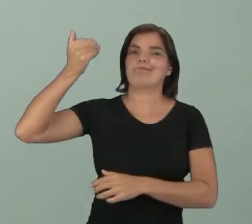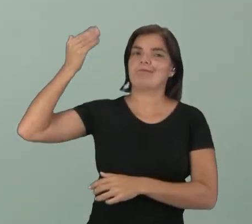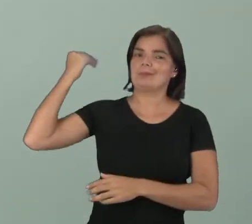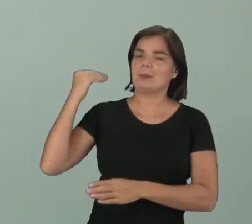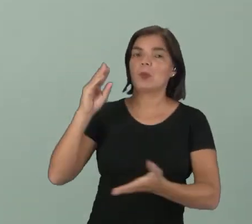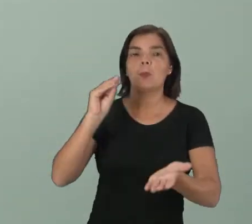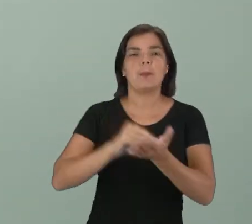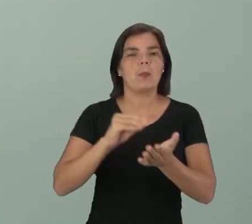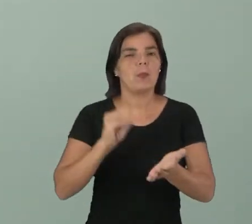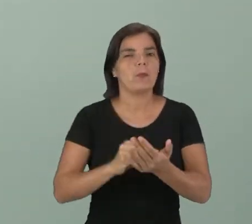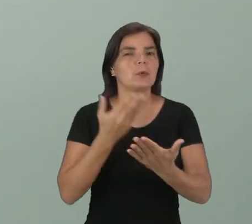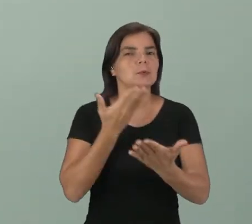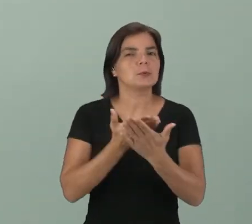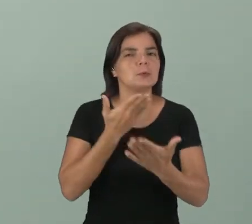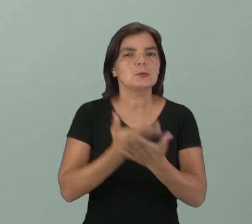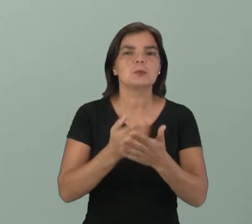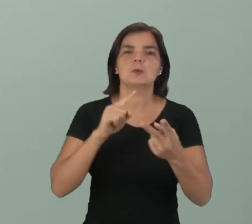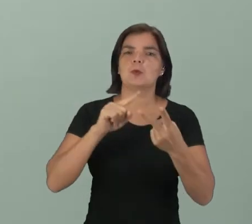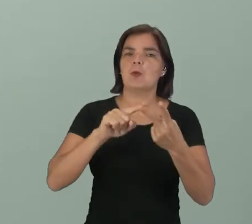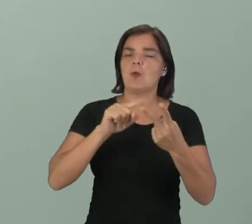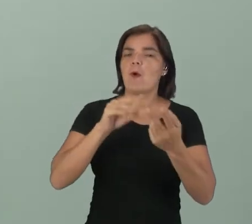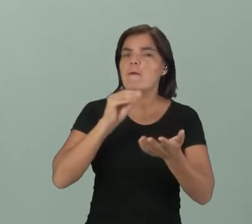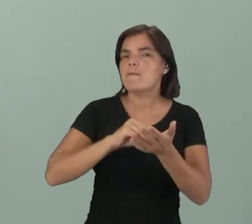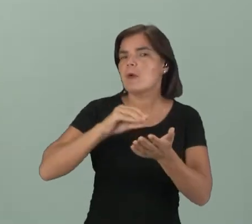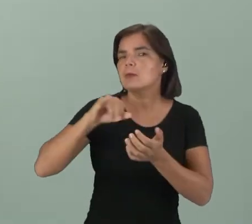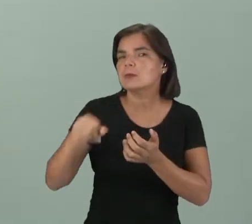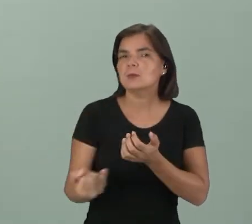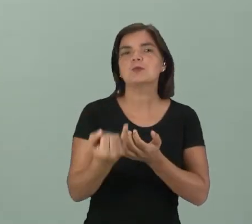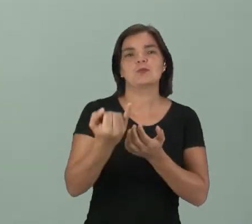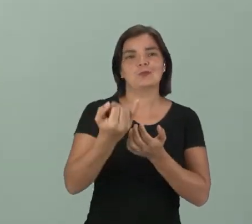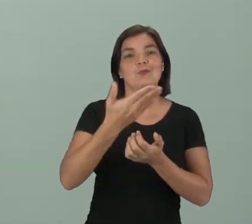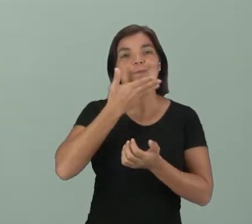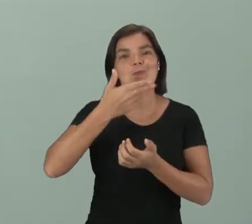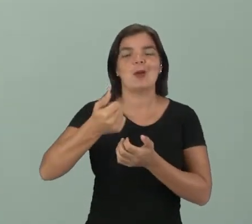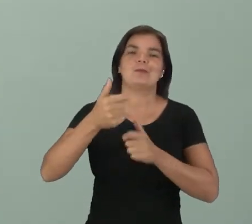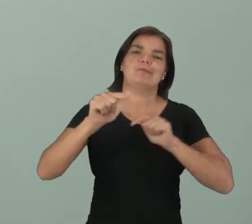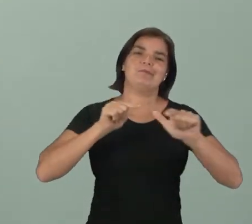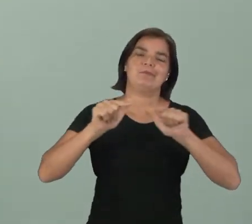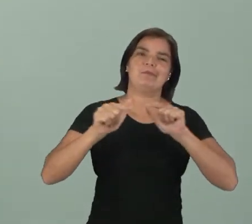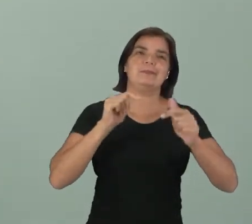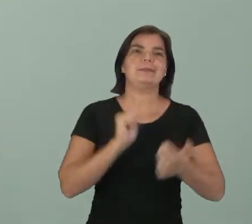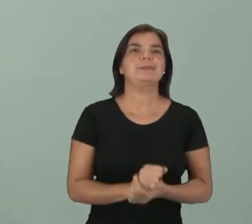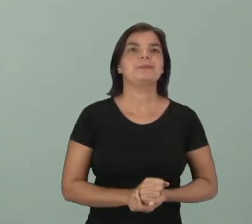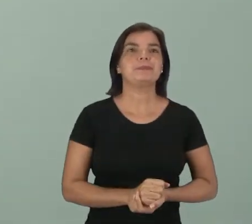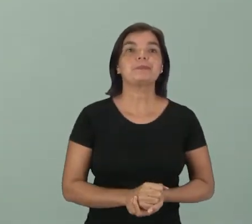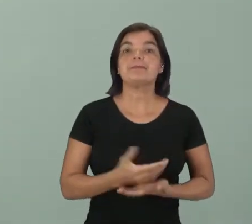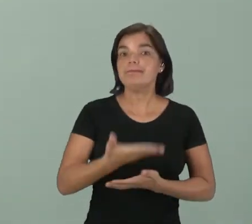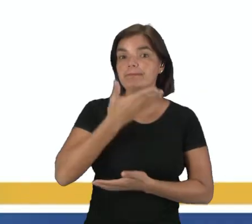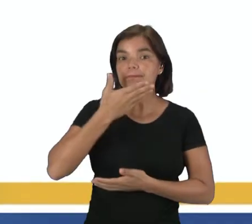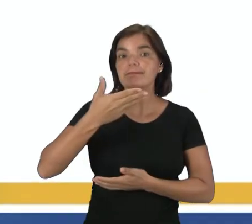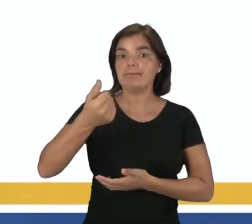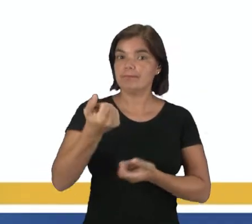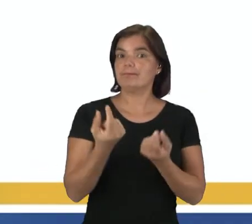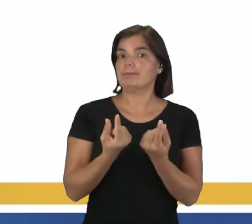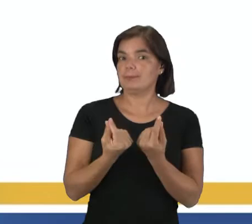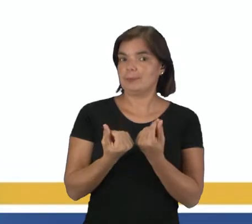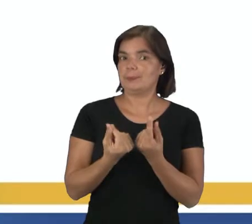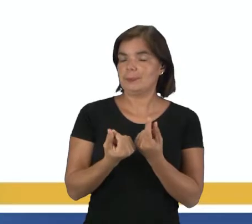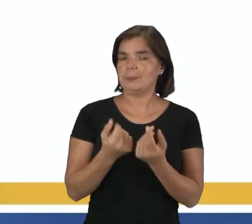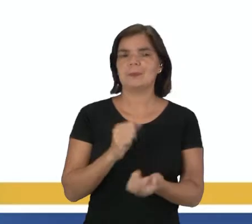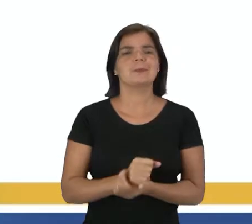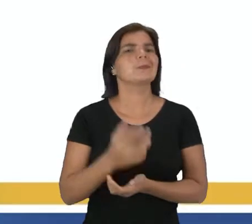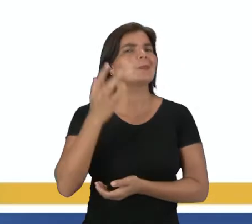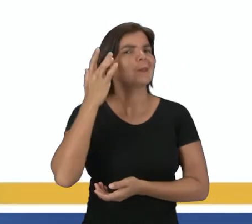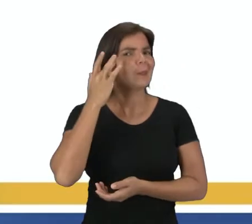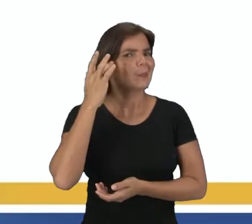passado por falta de escolaridade falta de uma oportunidade melhor no mercado melhores condições financeiras